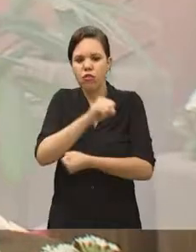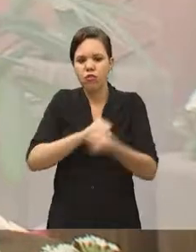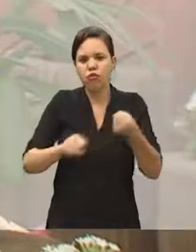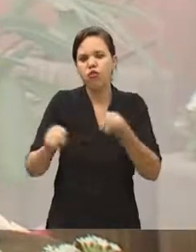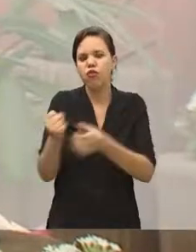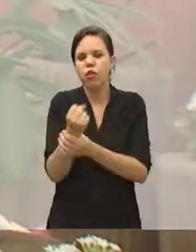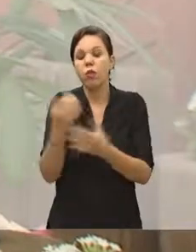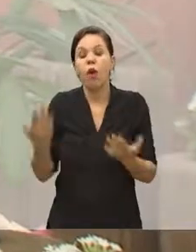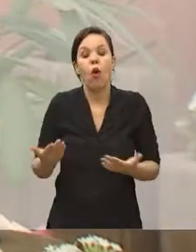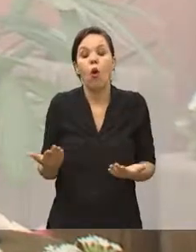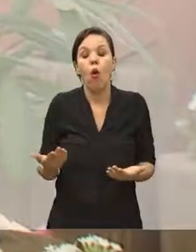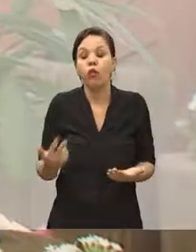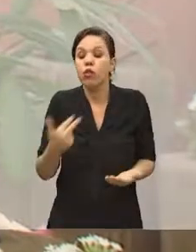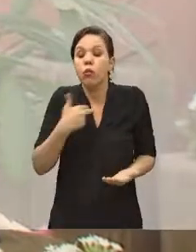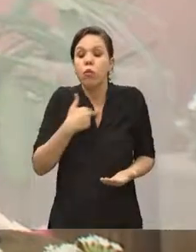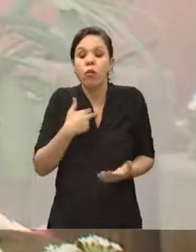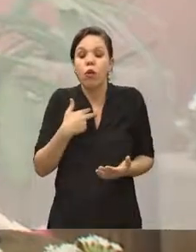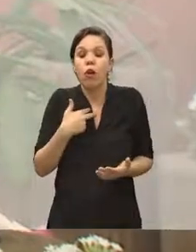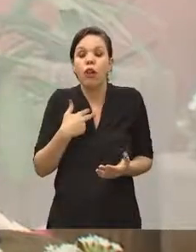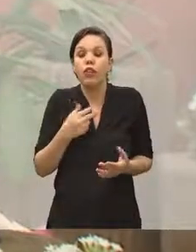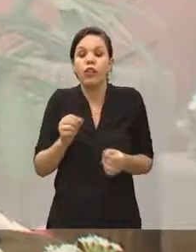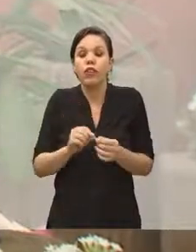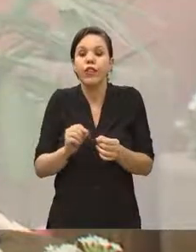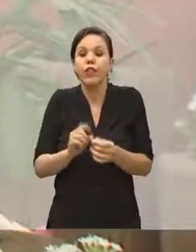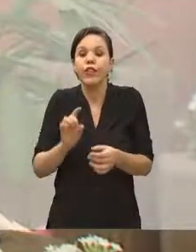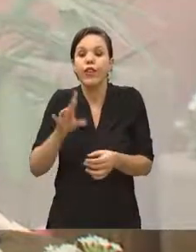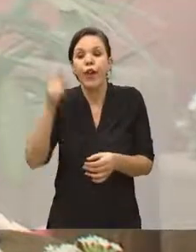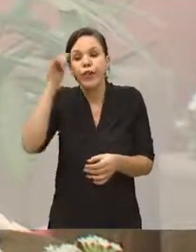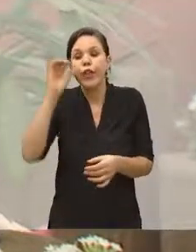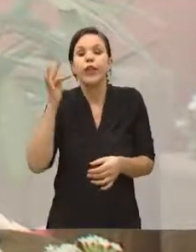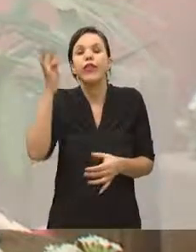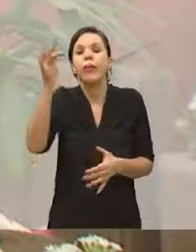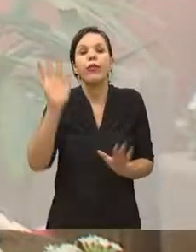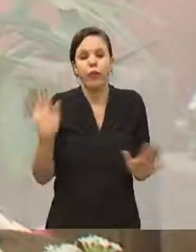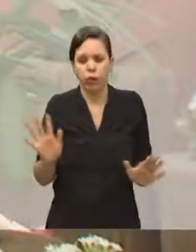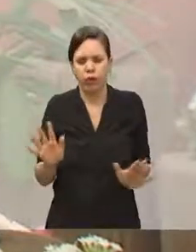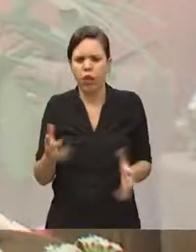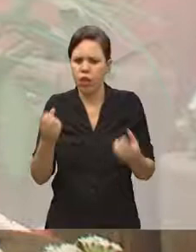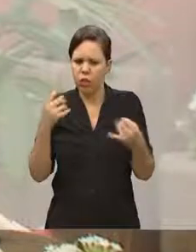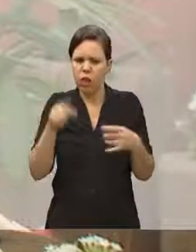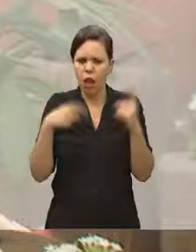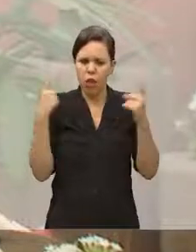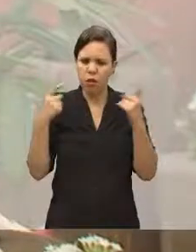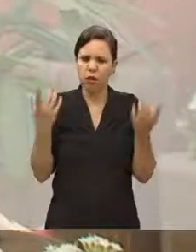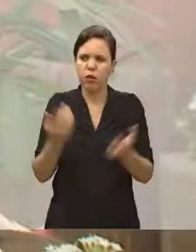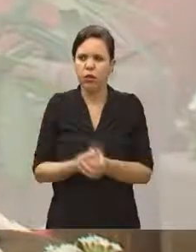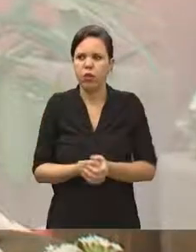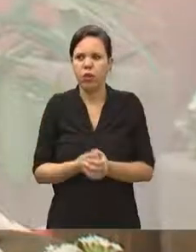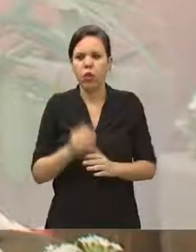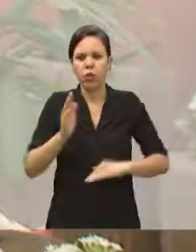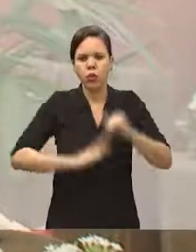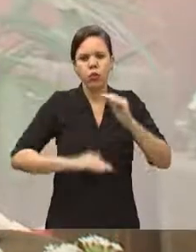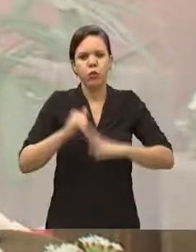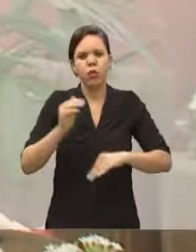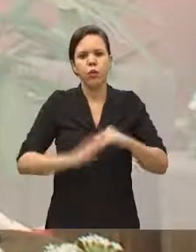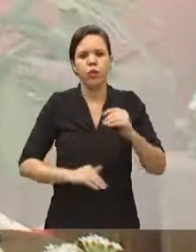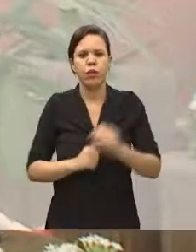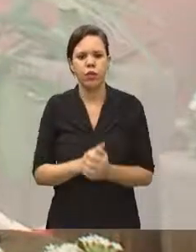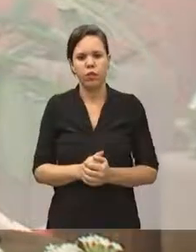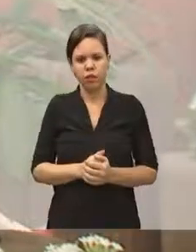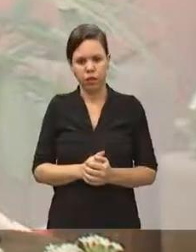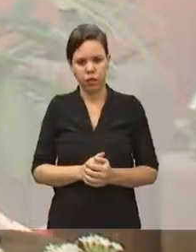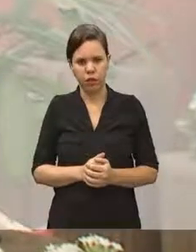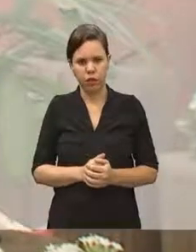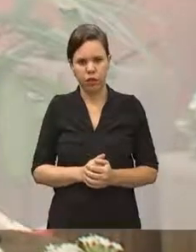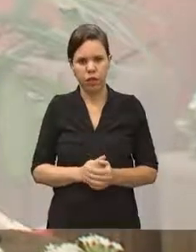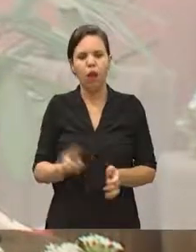é hoje, não se pode deixar para amanhã, eu queria que você falasse justamente sobre essa preocupação do profissional em